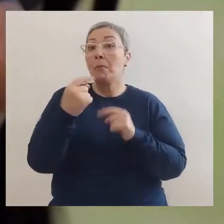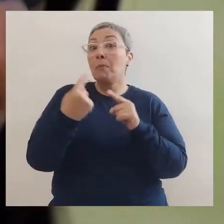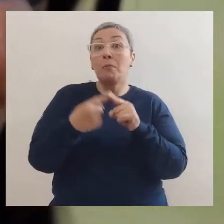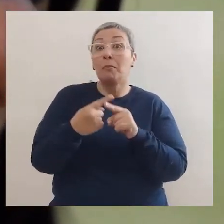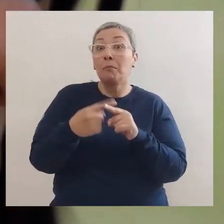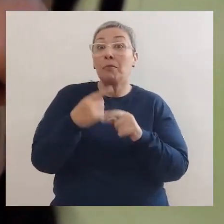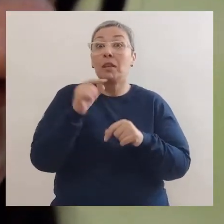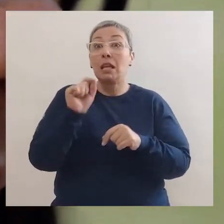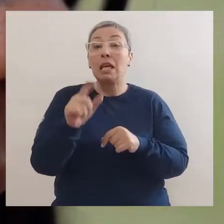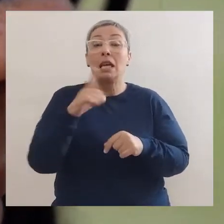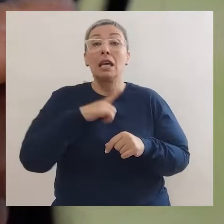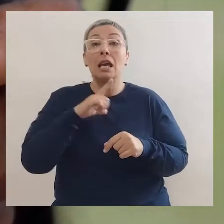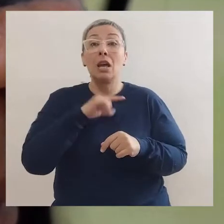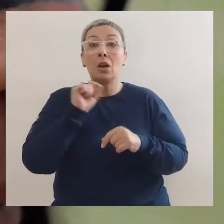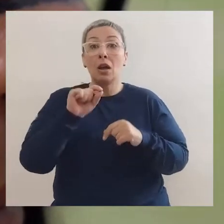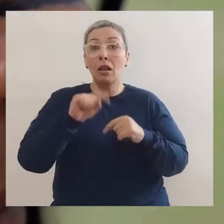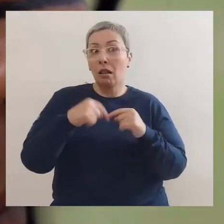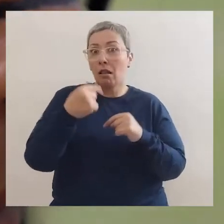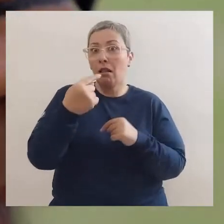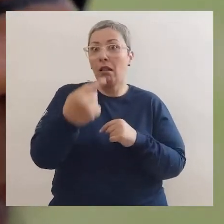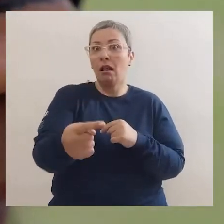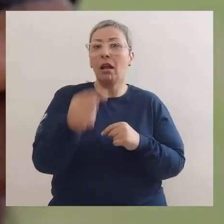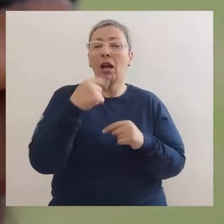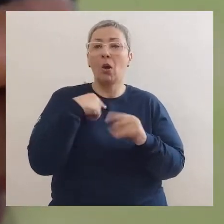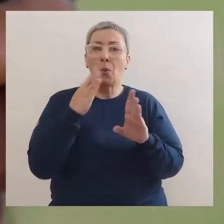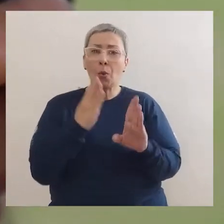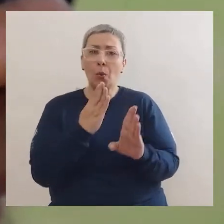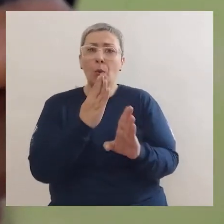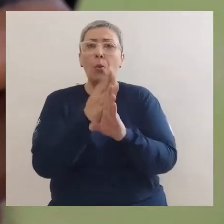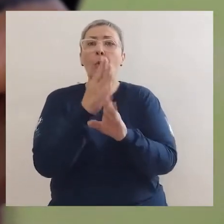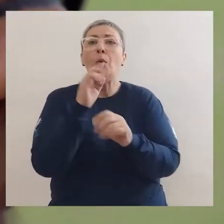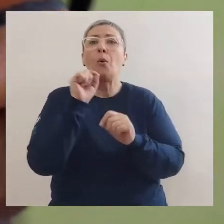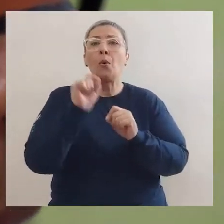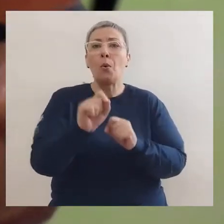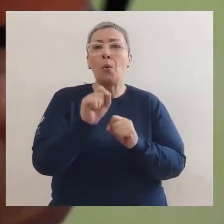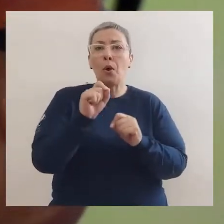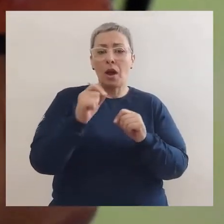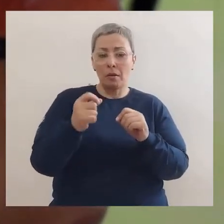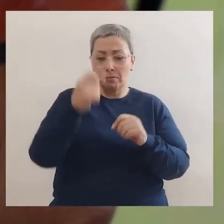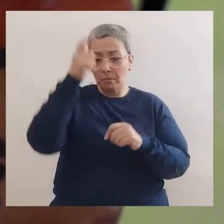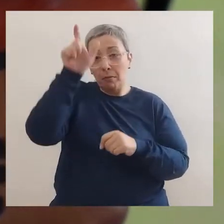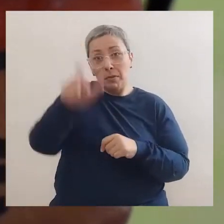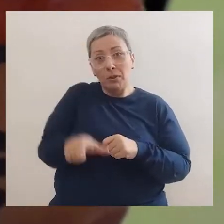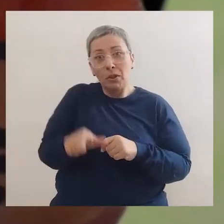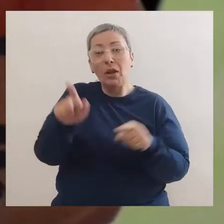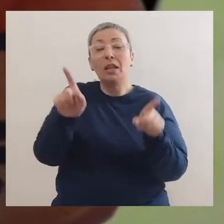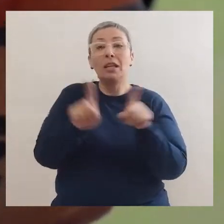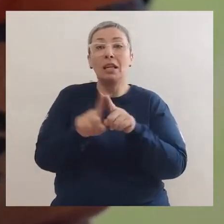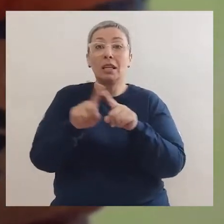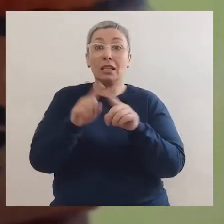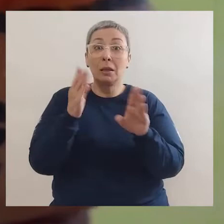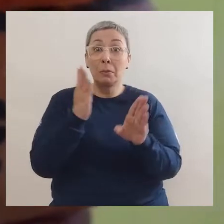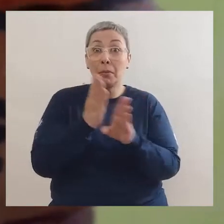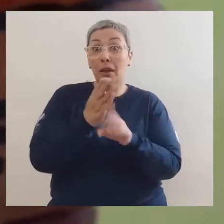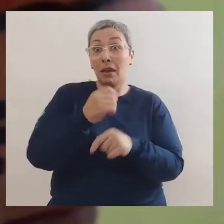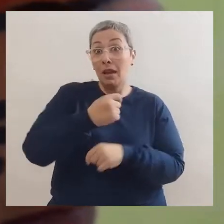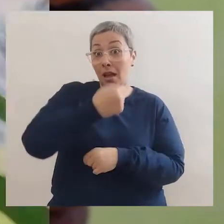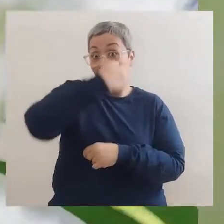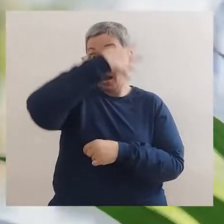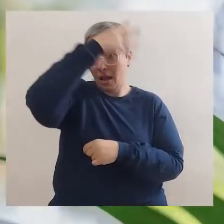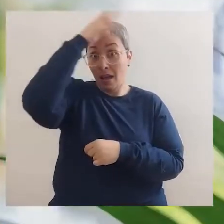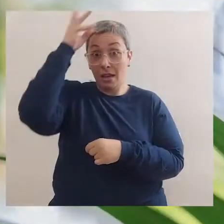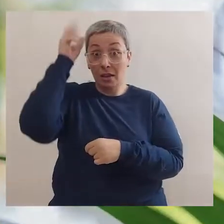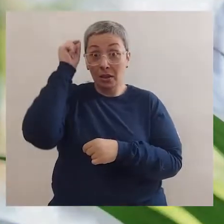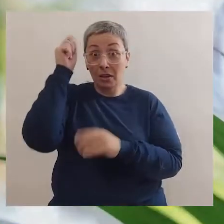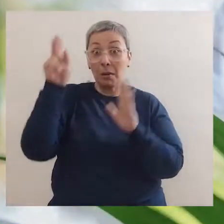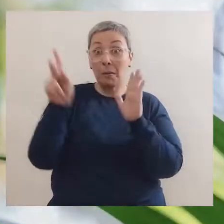sabia? Sabe por quê? Porque além de identificar o sujeito, né, a